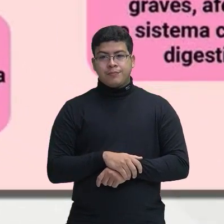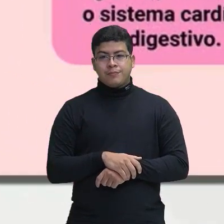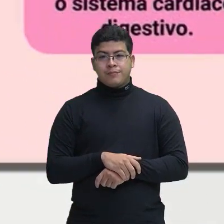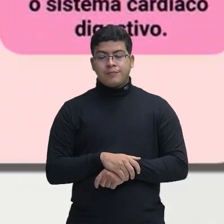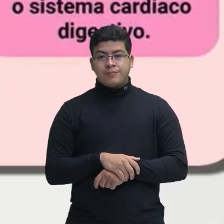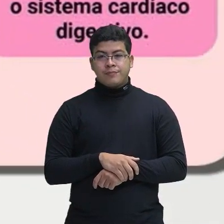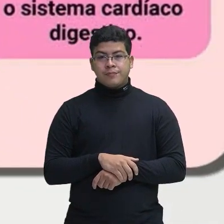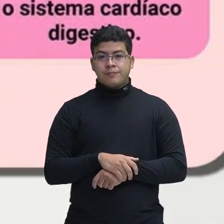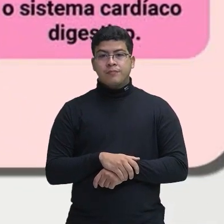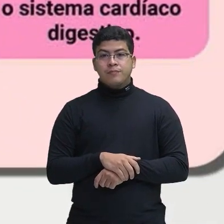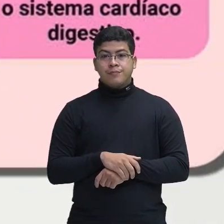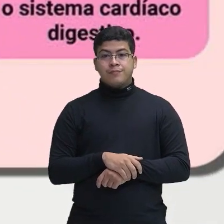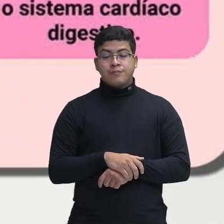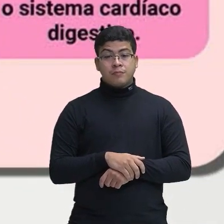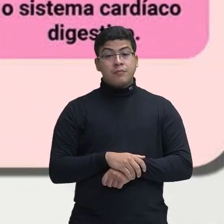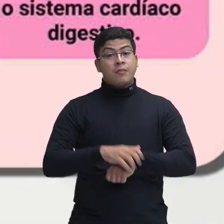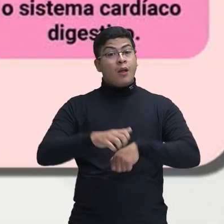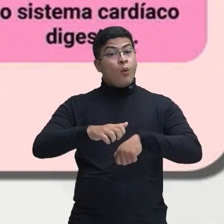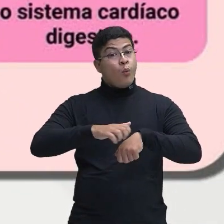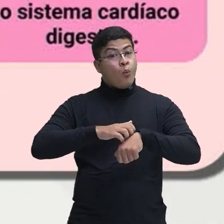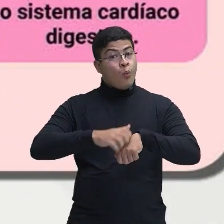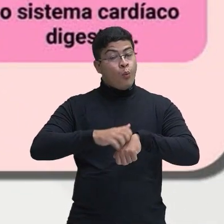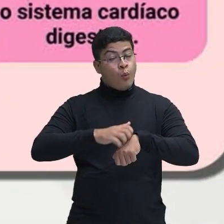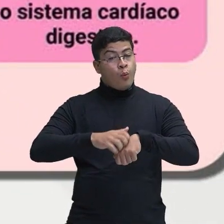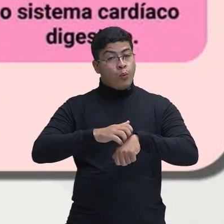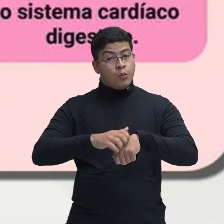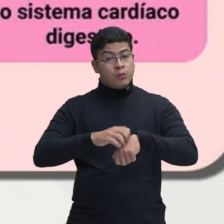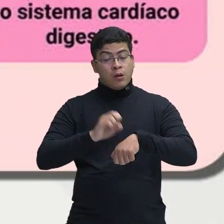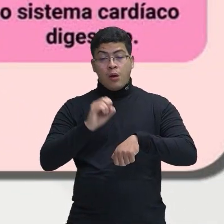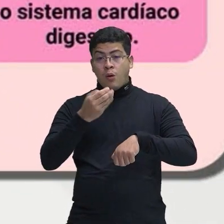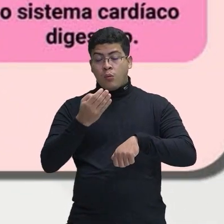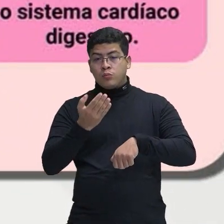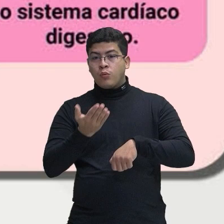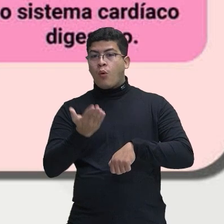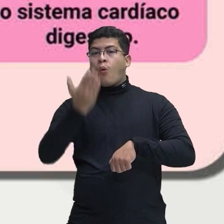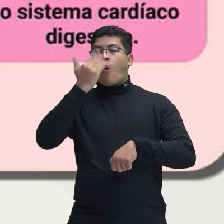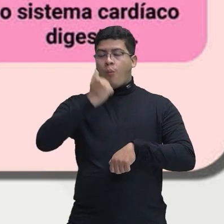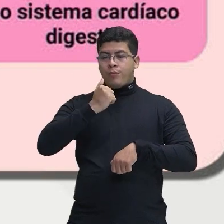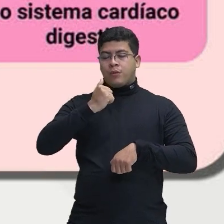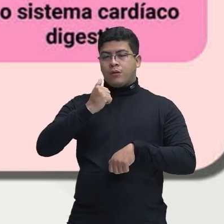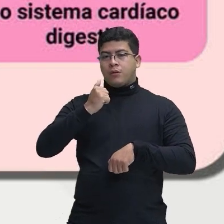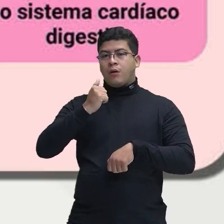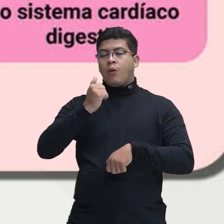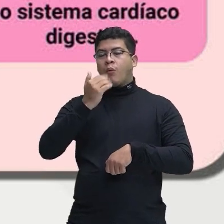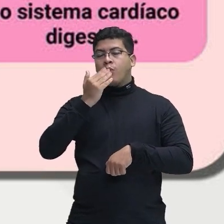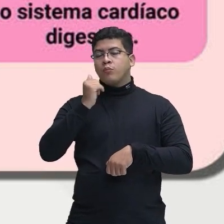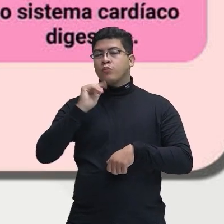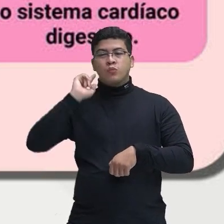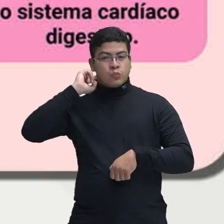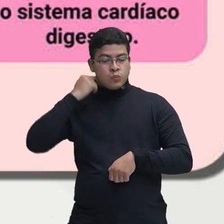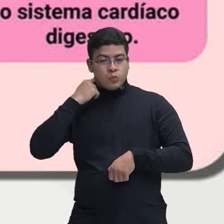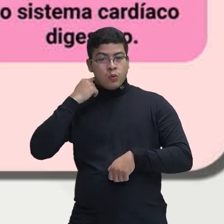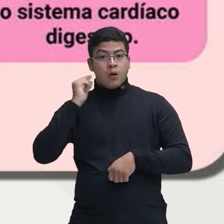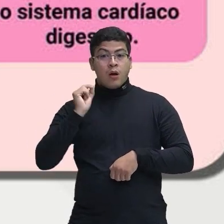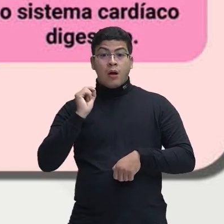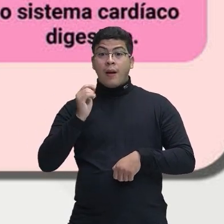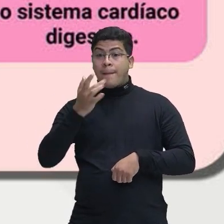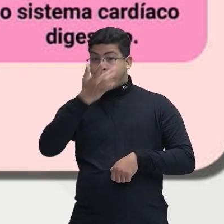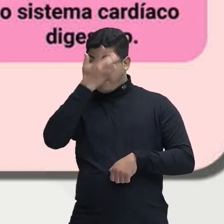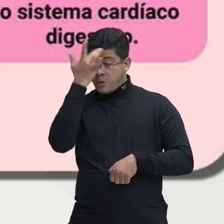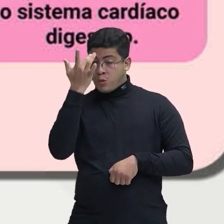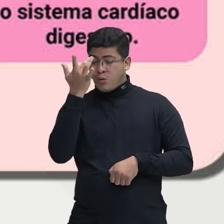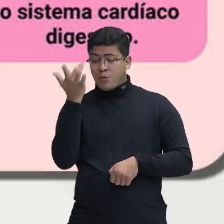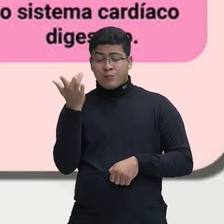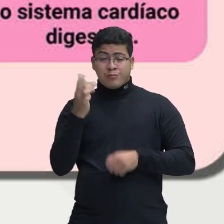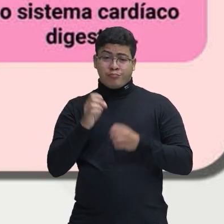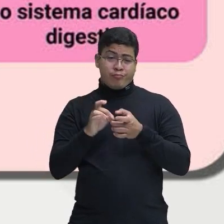ao coçar a picada ou ingerir o alimento contaminado, a pessoa vai permitir a entrada